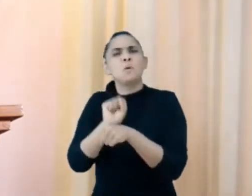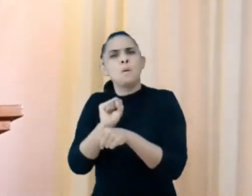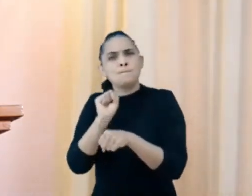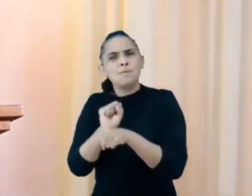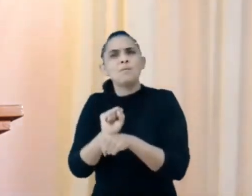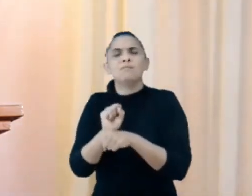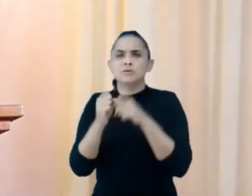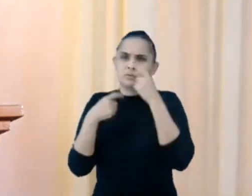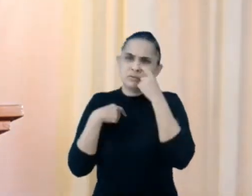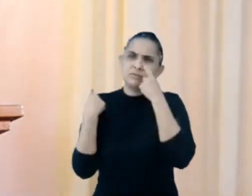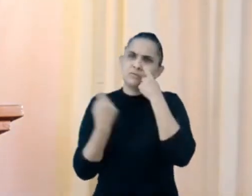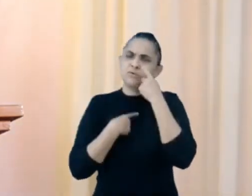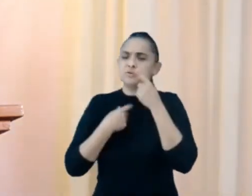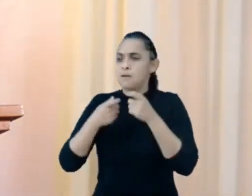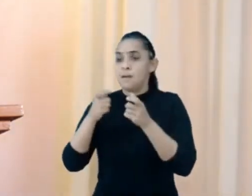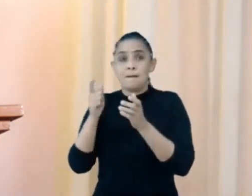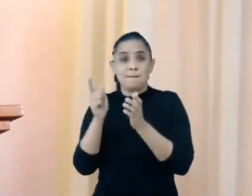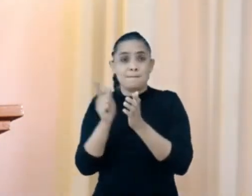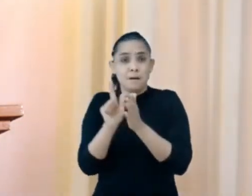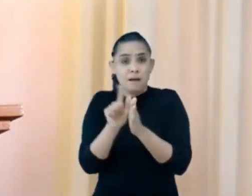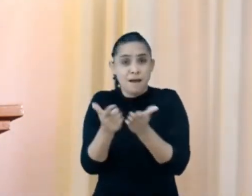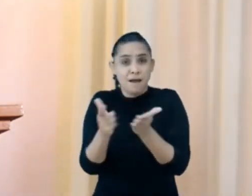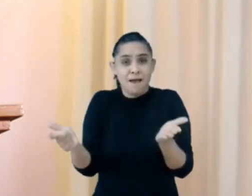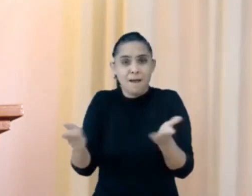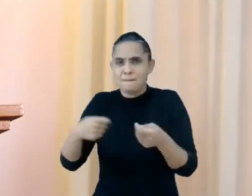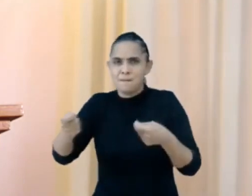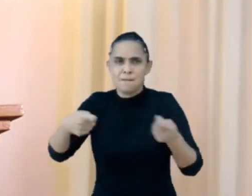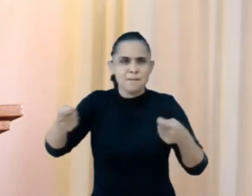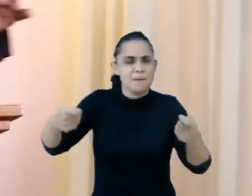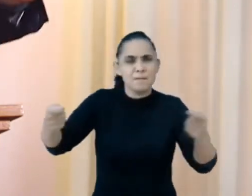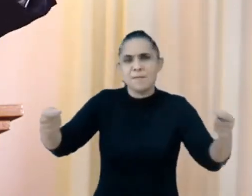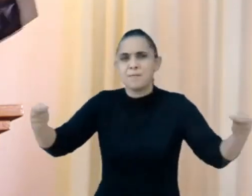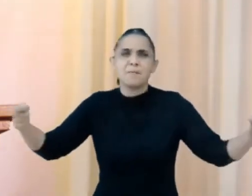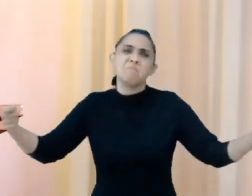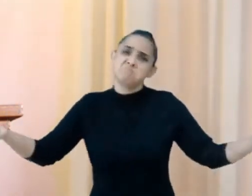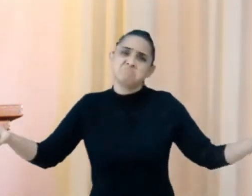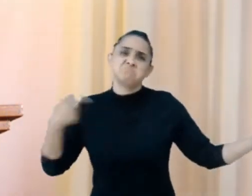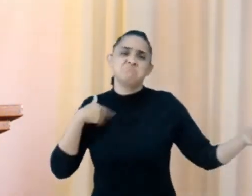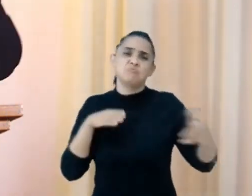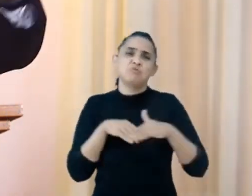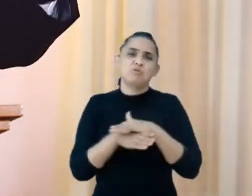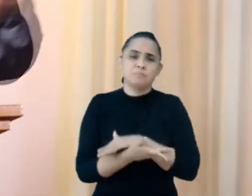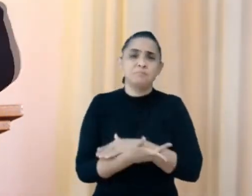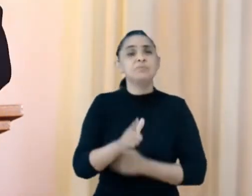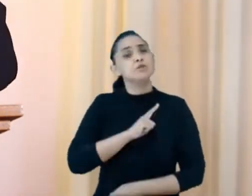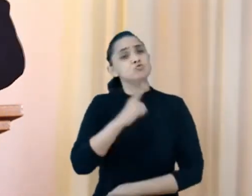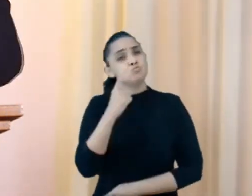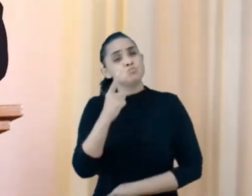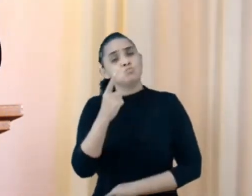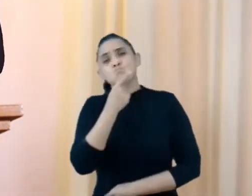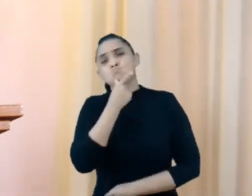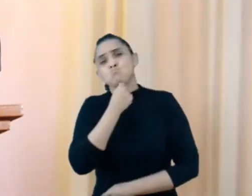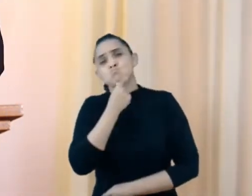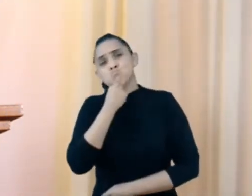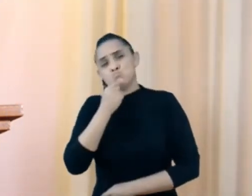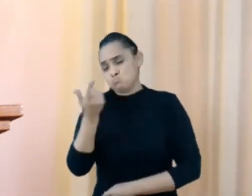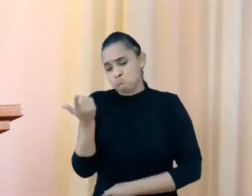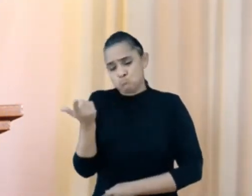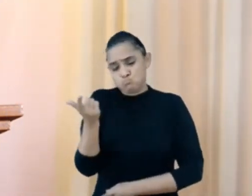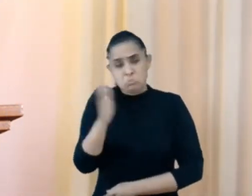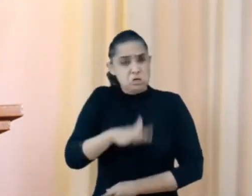estávamos distribuindo folhetos, como é nosso costume, e havia uma criança, loirinha, linda, distribuindo